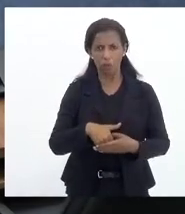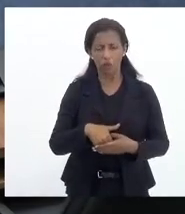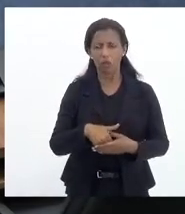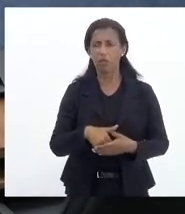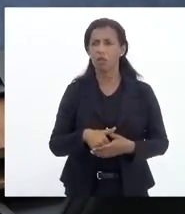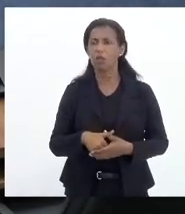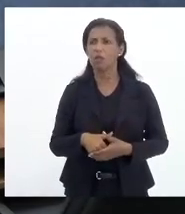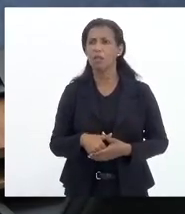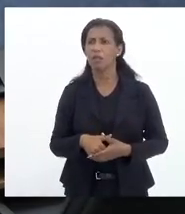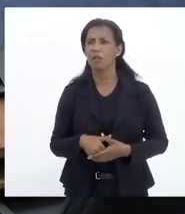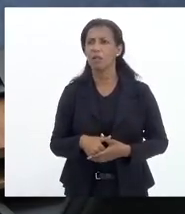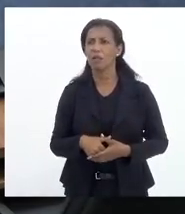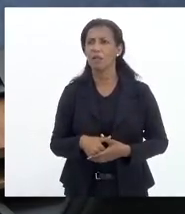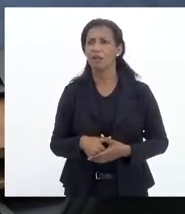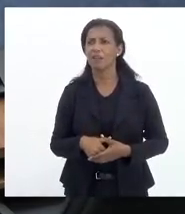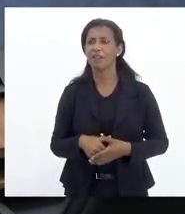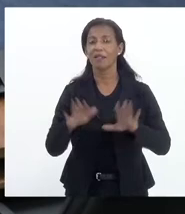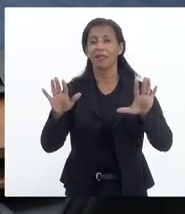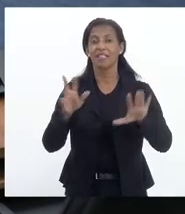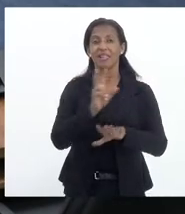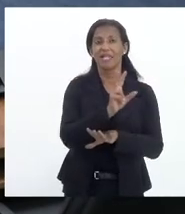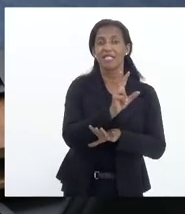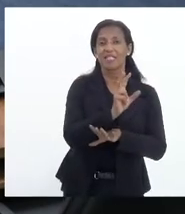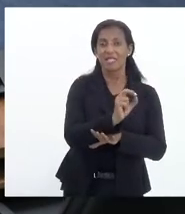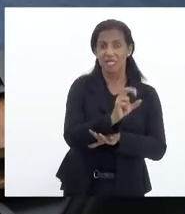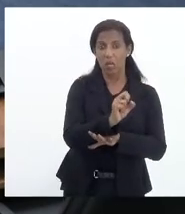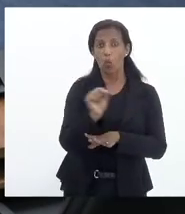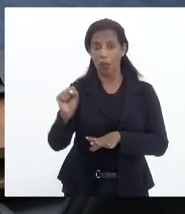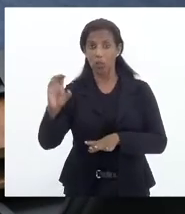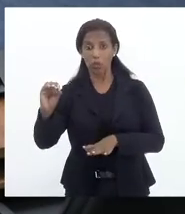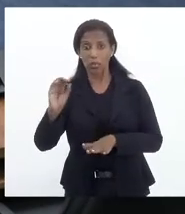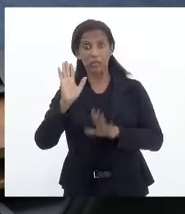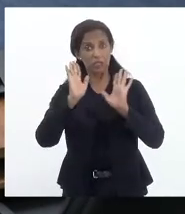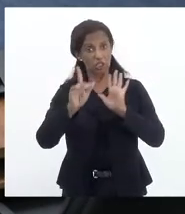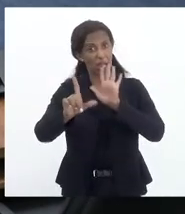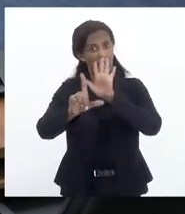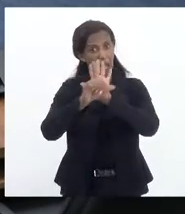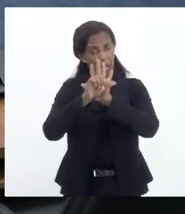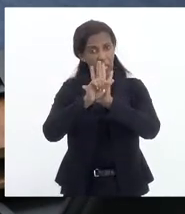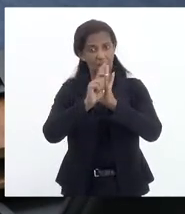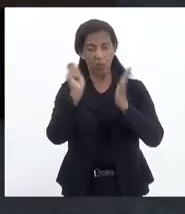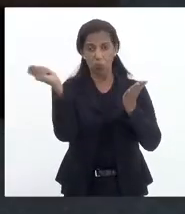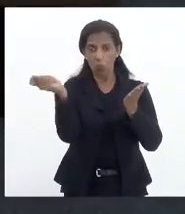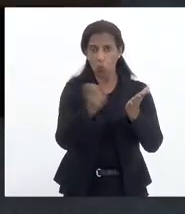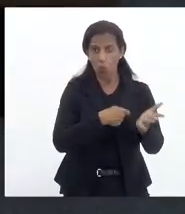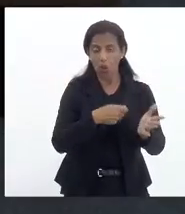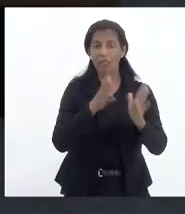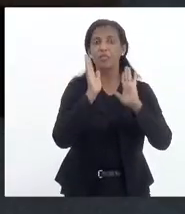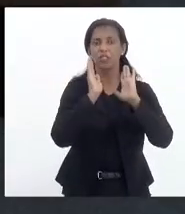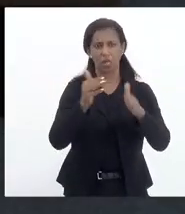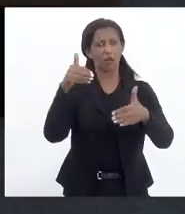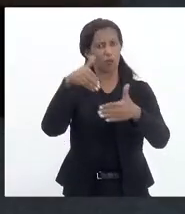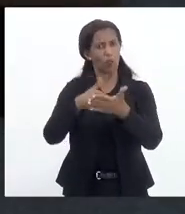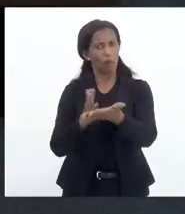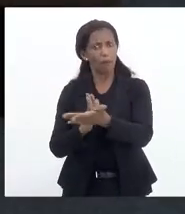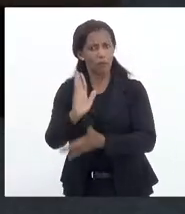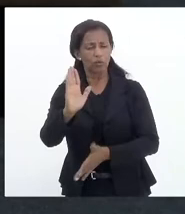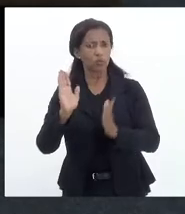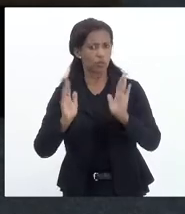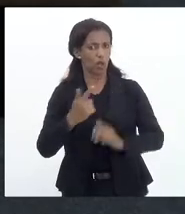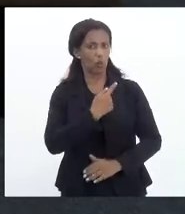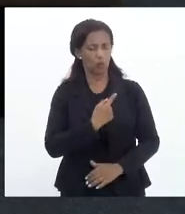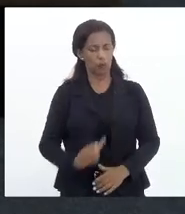meu amigo todas 150/80 a lei já tá sancionada há falta só regulamentar votamos já tá